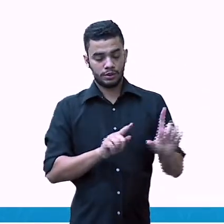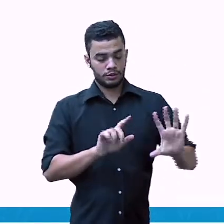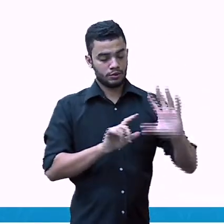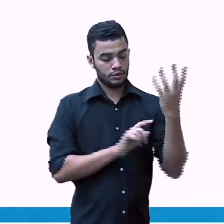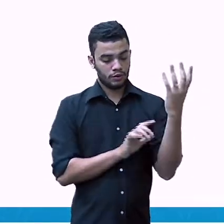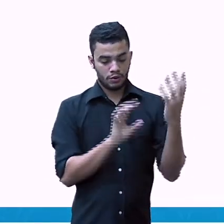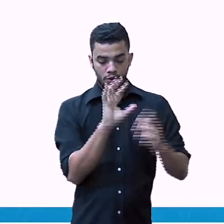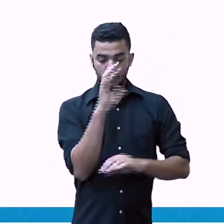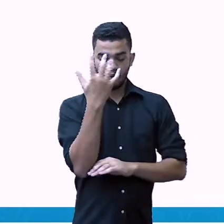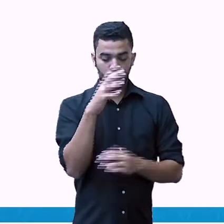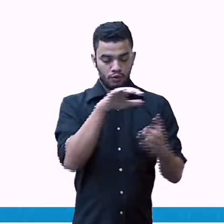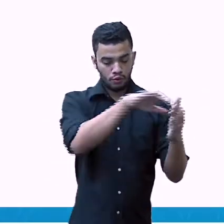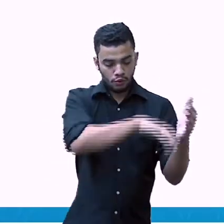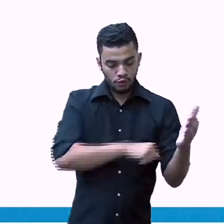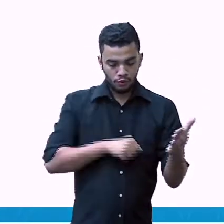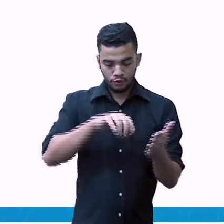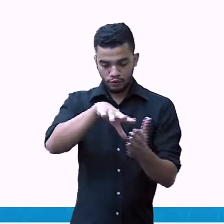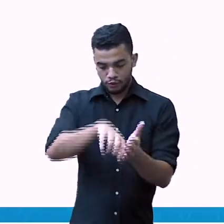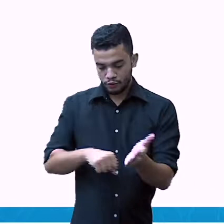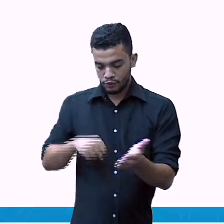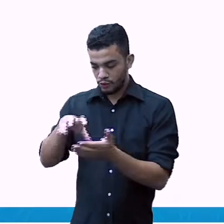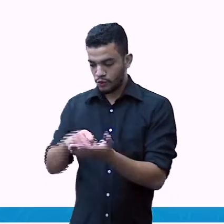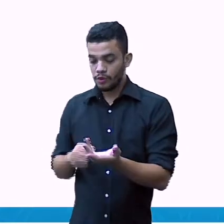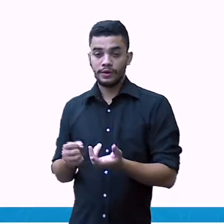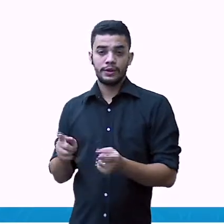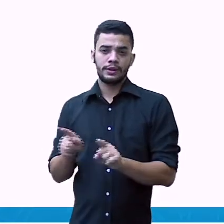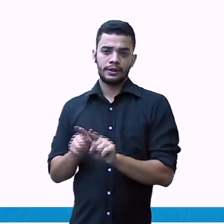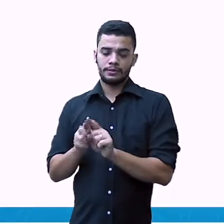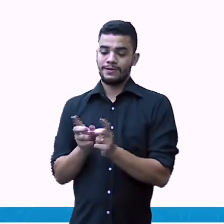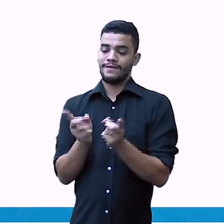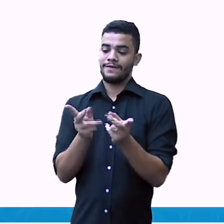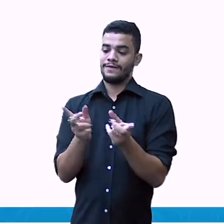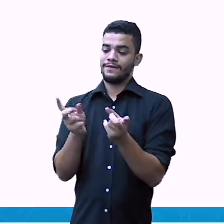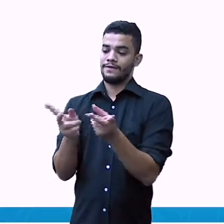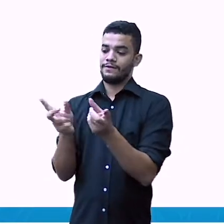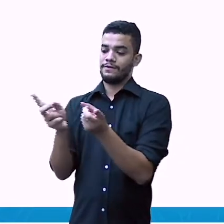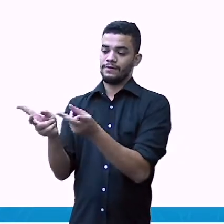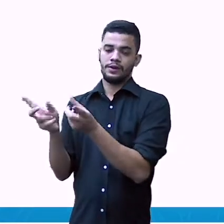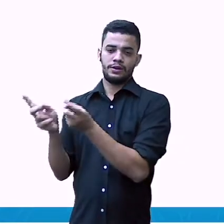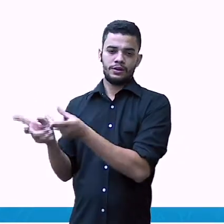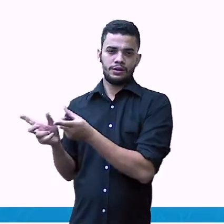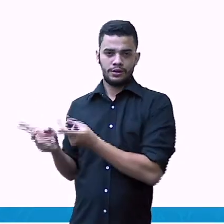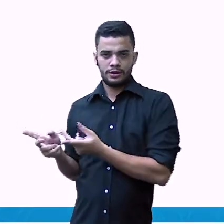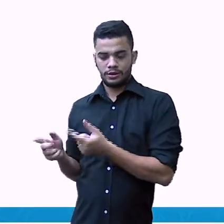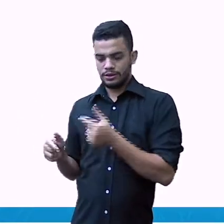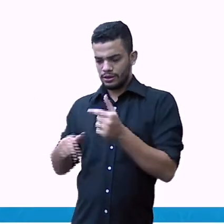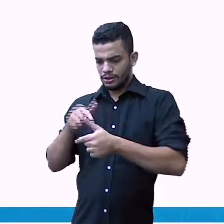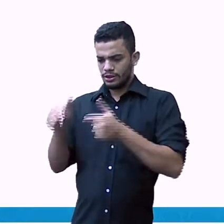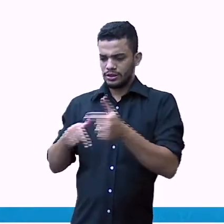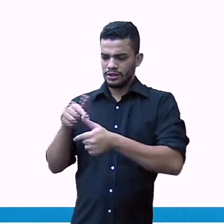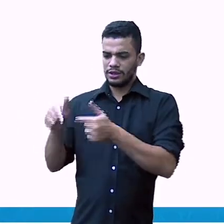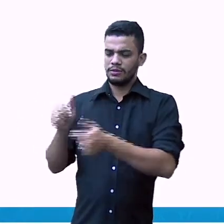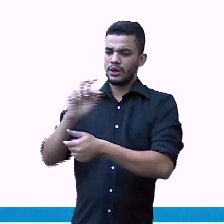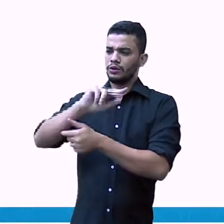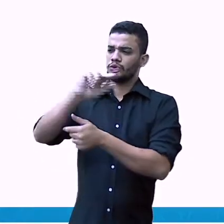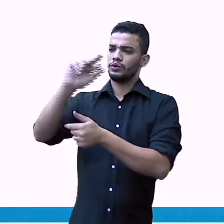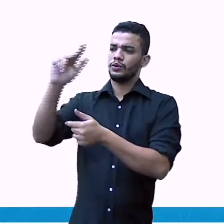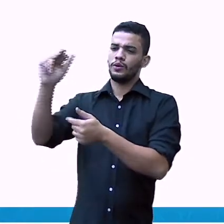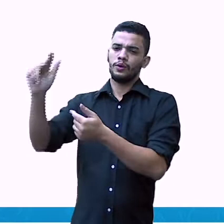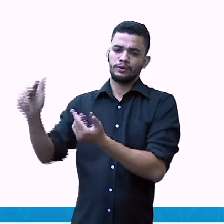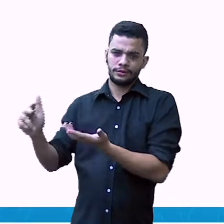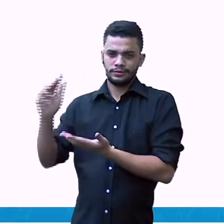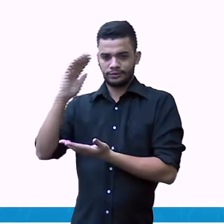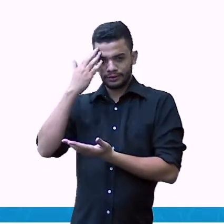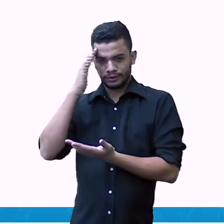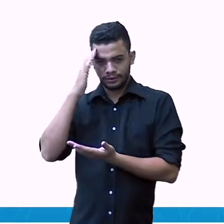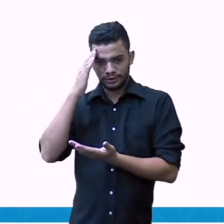serviço. Então, é importante nós destacarmos aqui os vários tipos de setores que nós